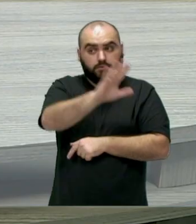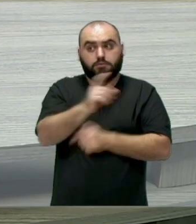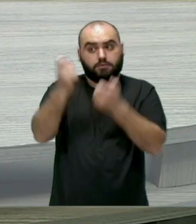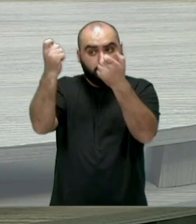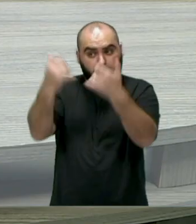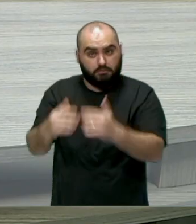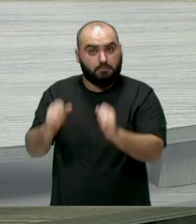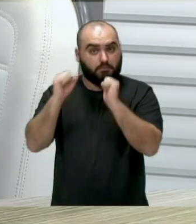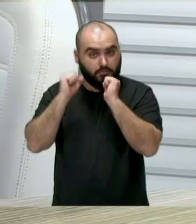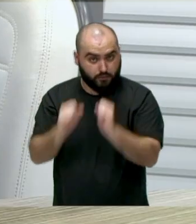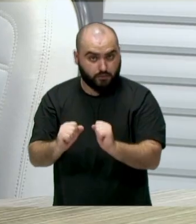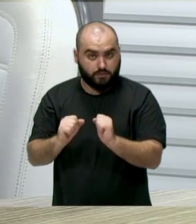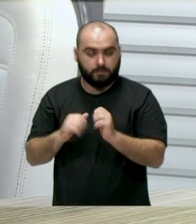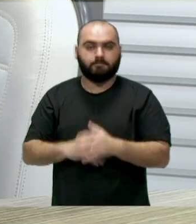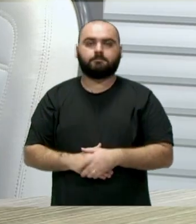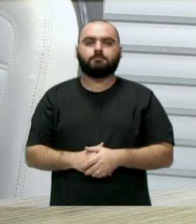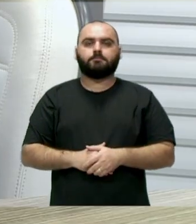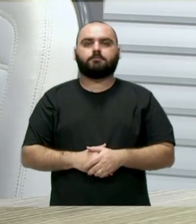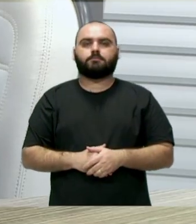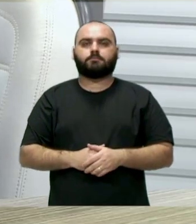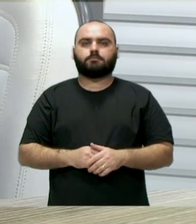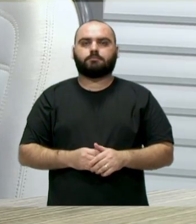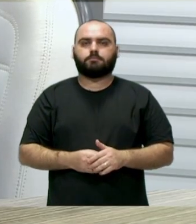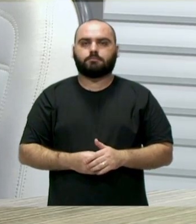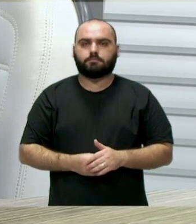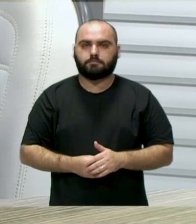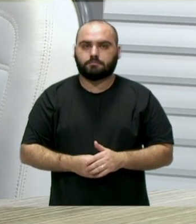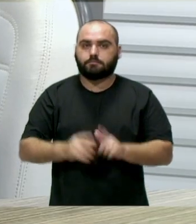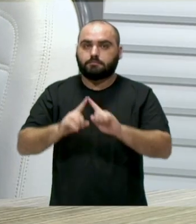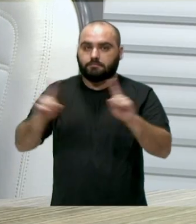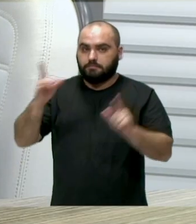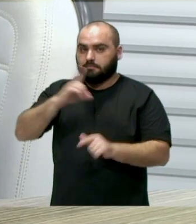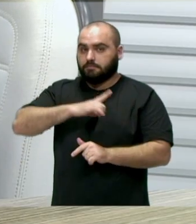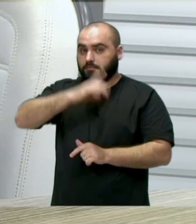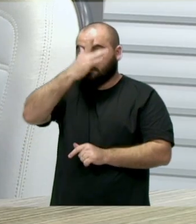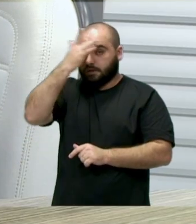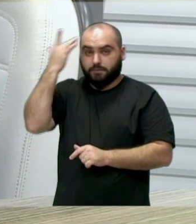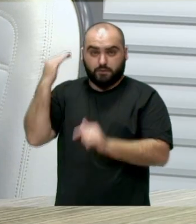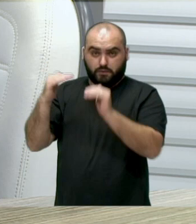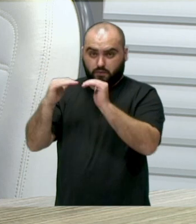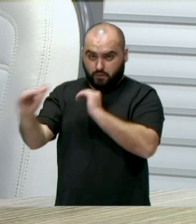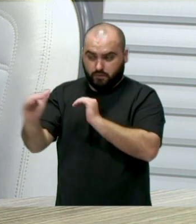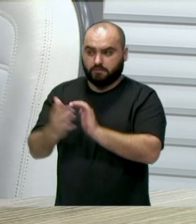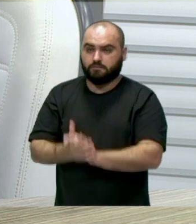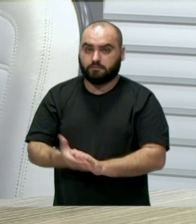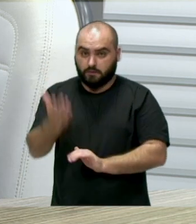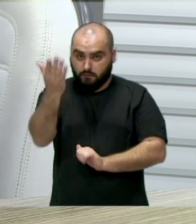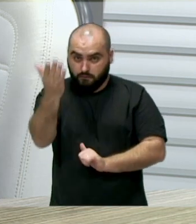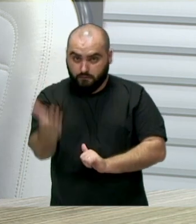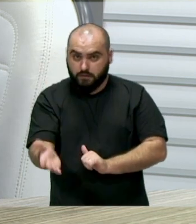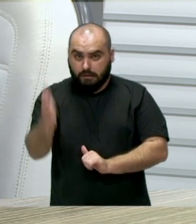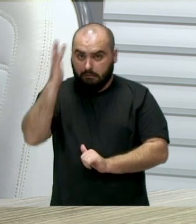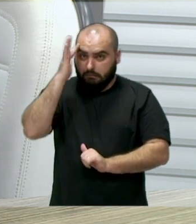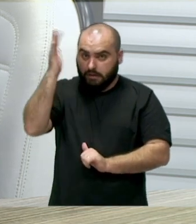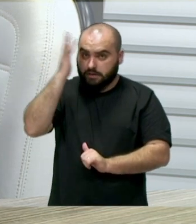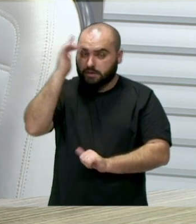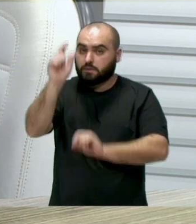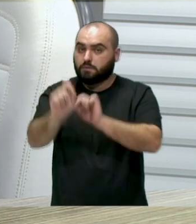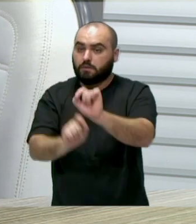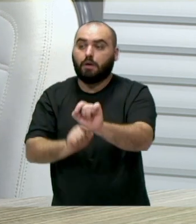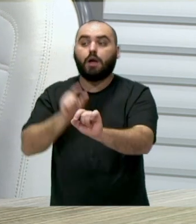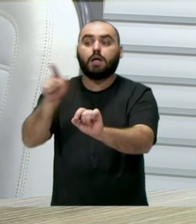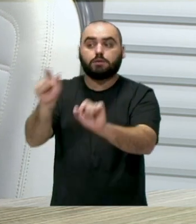está consolidada, mas ainda tem muita gente contra. O senhor imagina que isso também pode